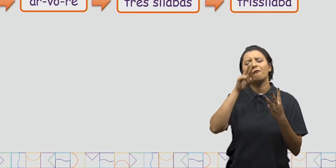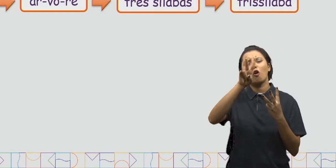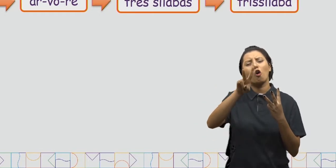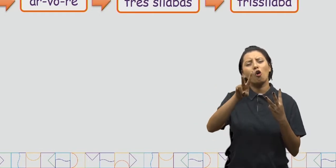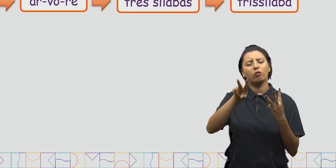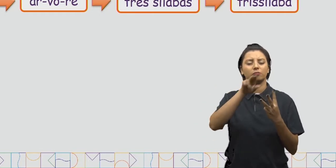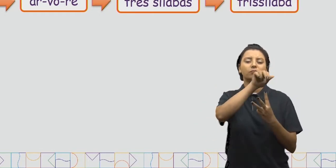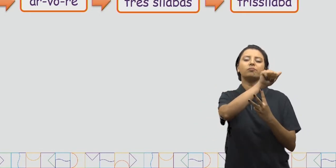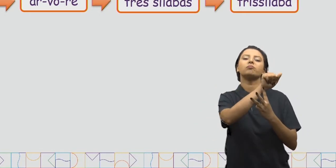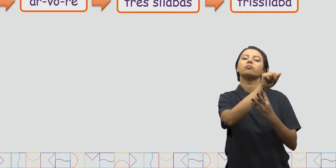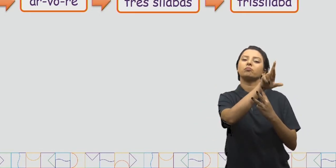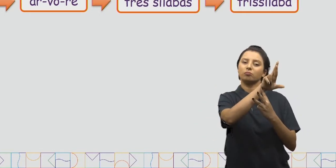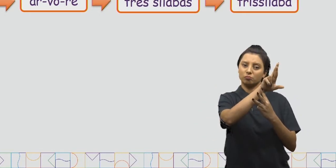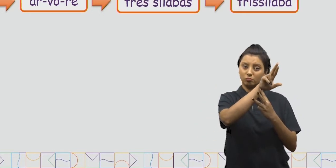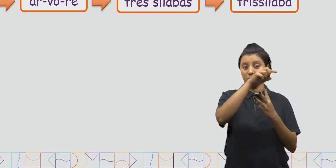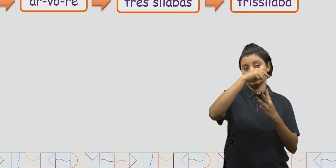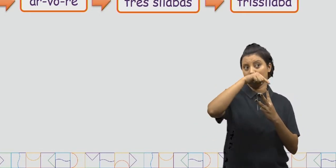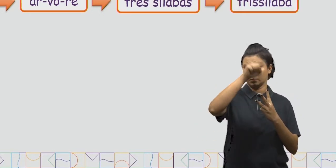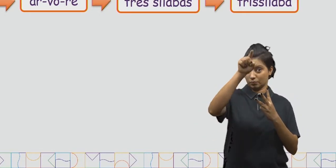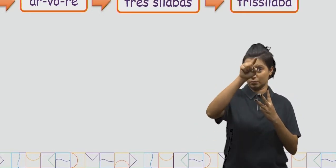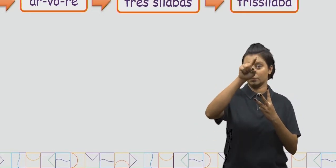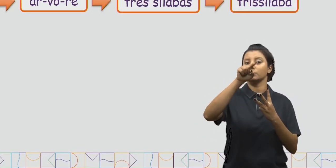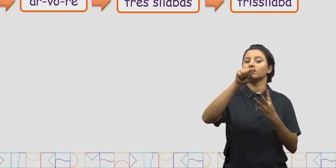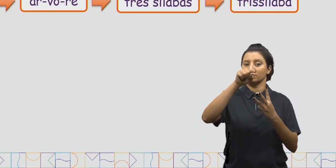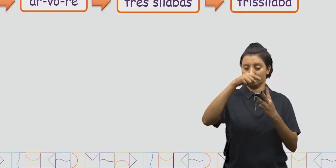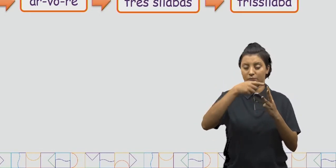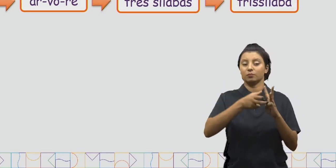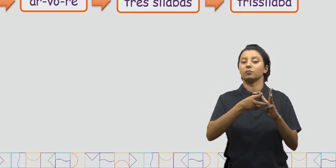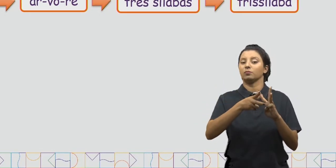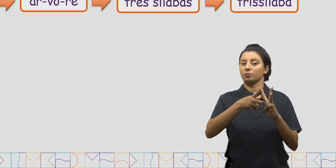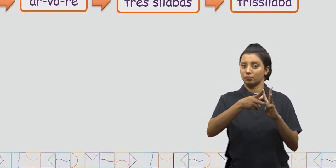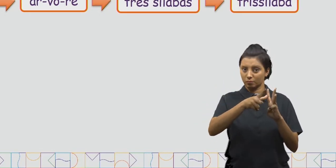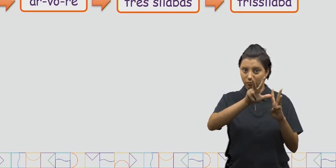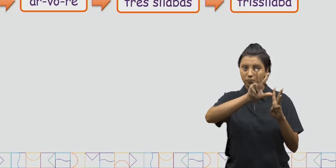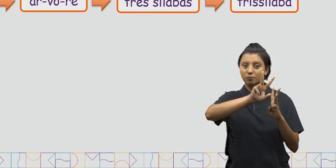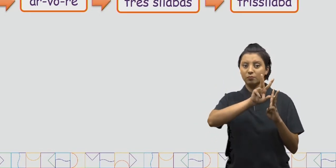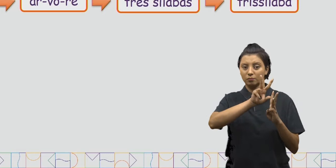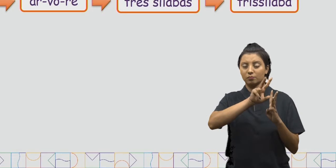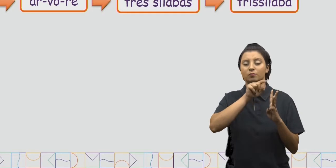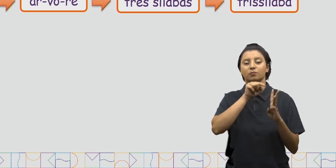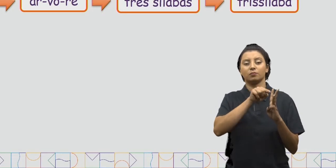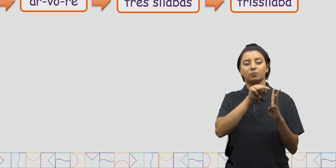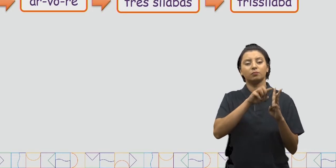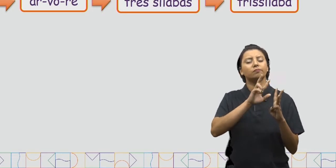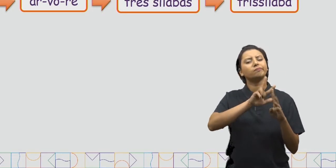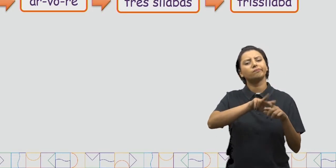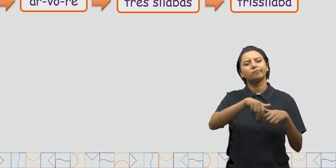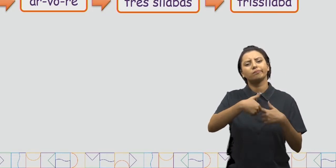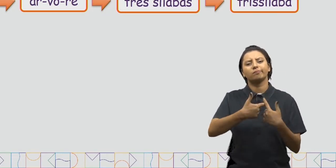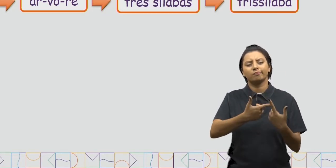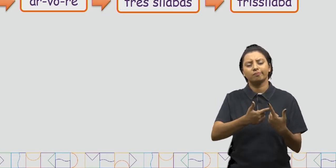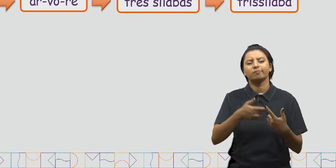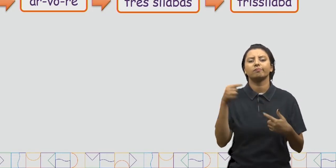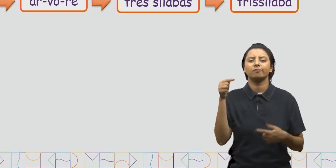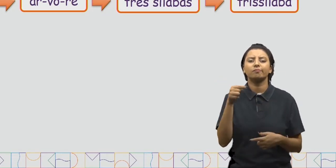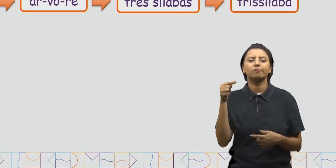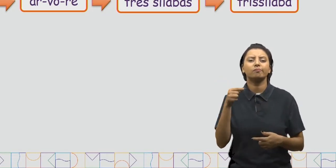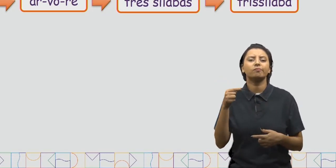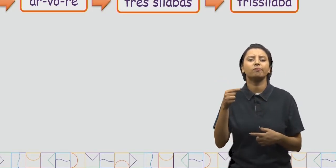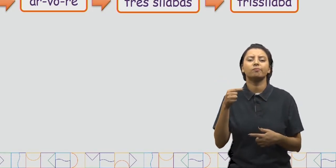de árvore é a sílaba a, que é a antepenúltima sílaba da palavra, e por isso ela